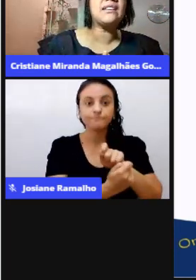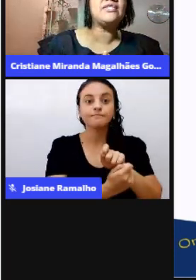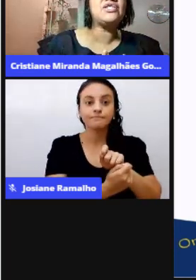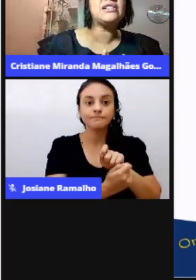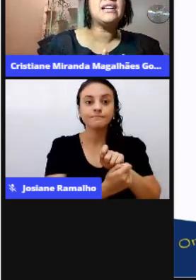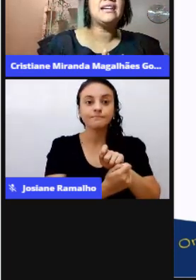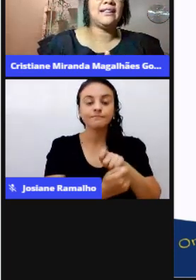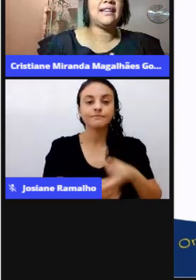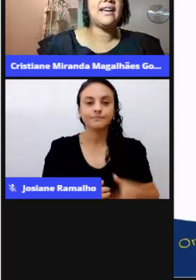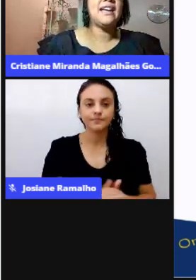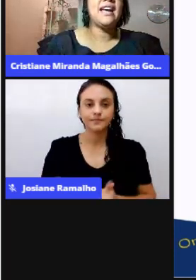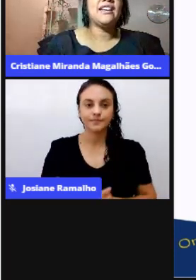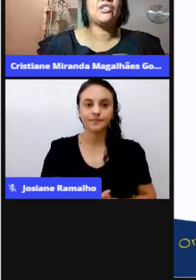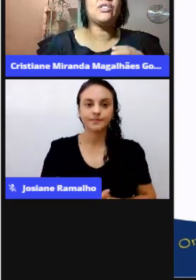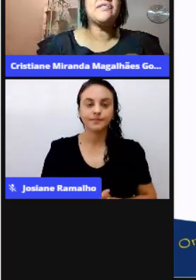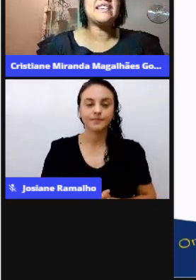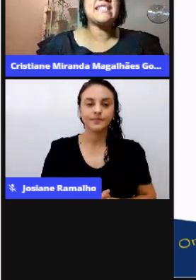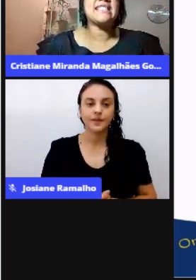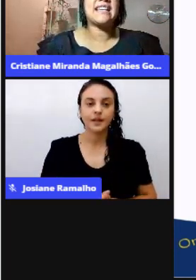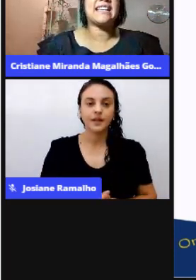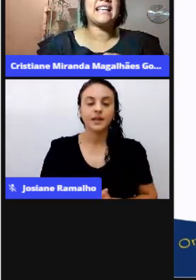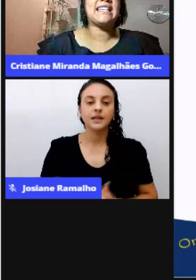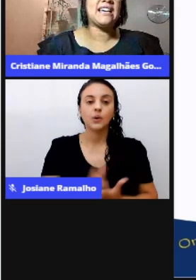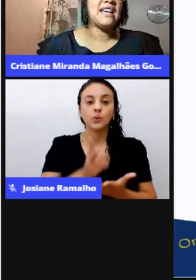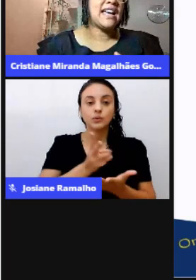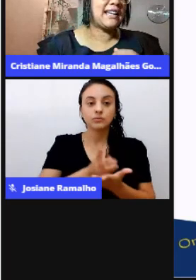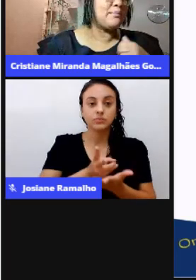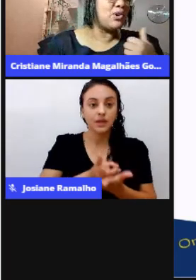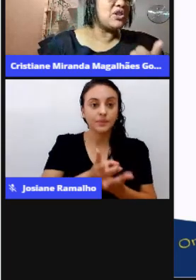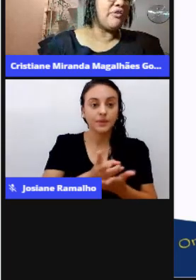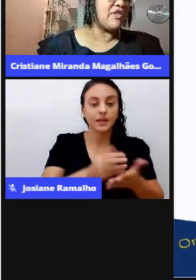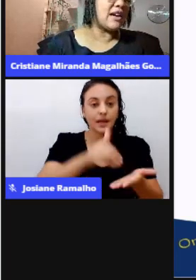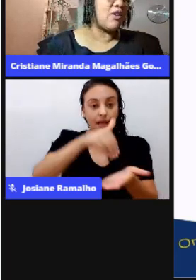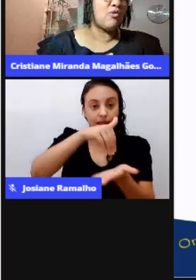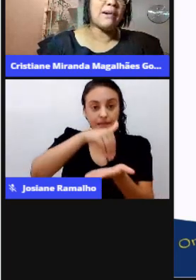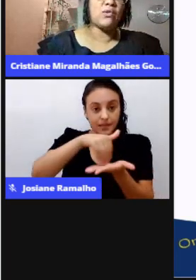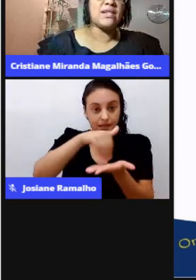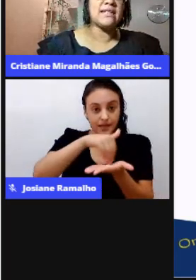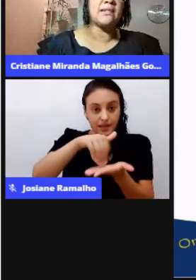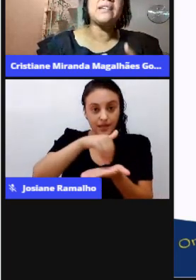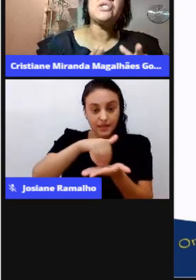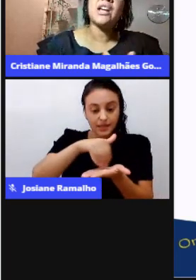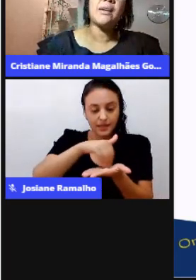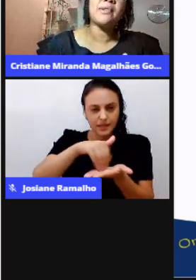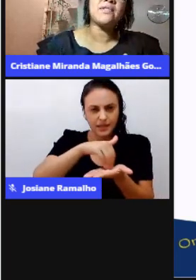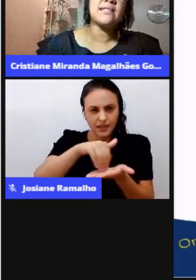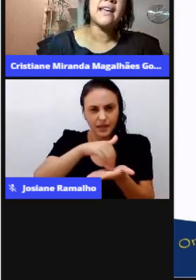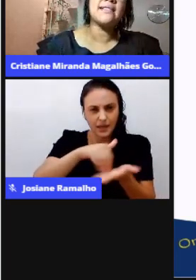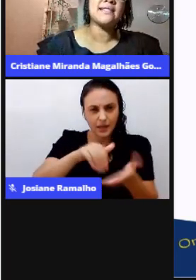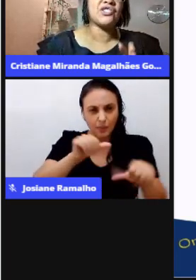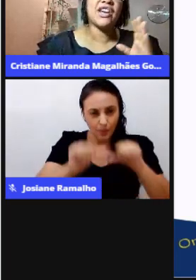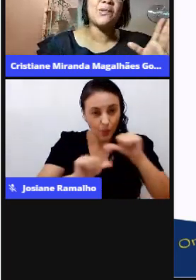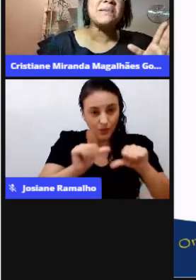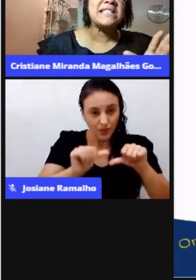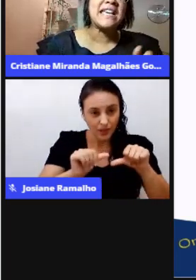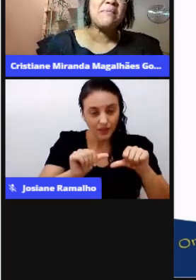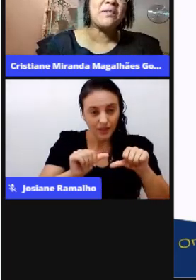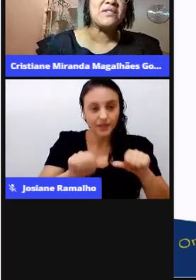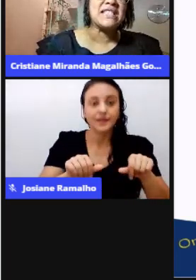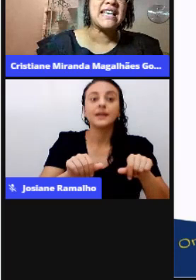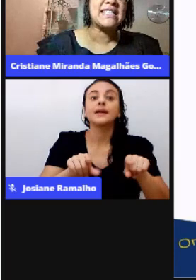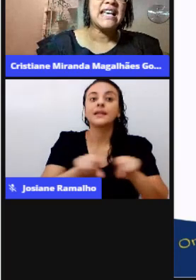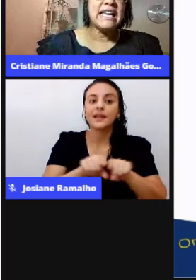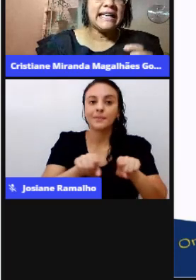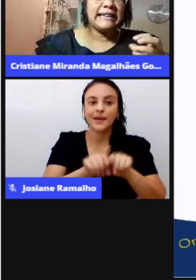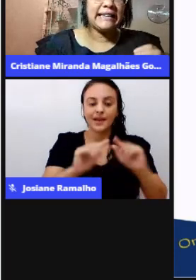seu estudante, né? E toda vez que a secretaria ela modifica alguma coisa, também chega para vocês, chega uma CI